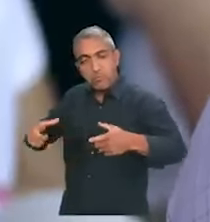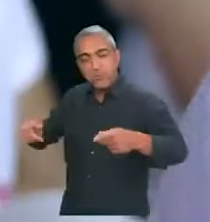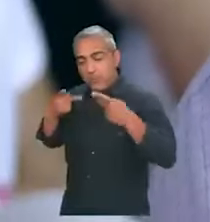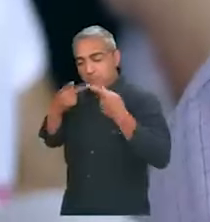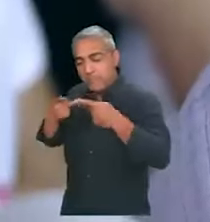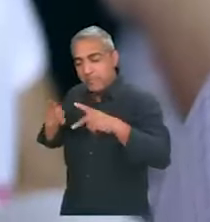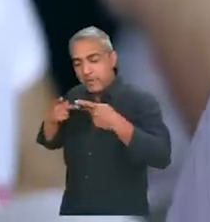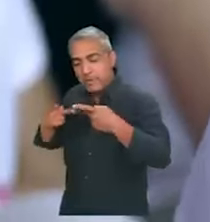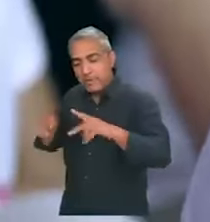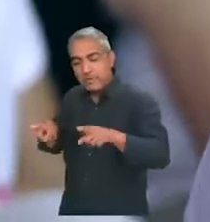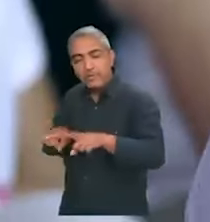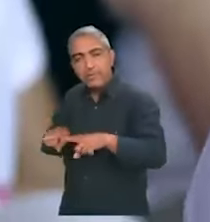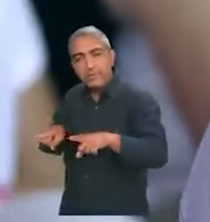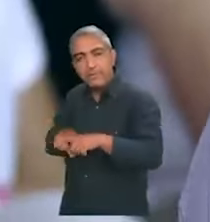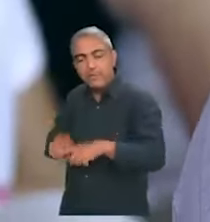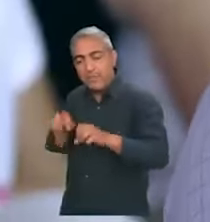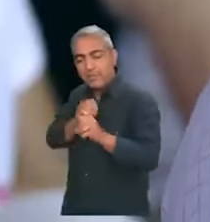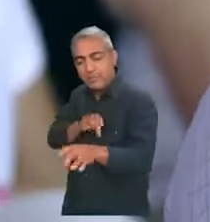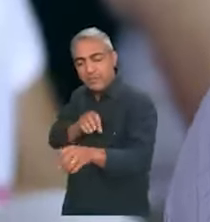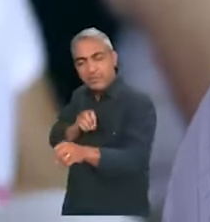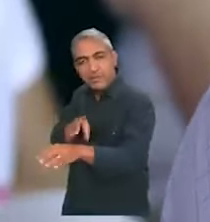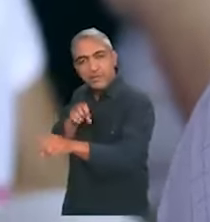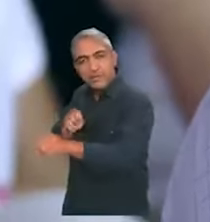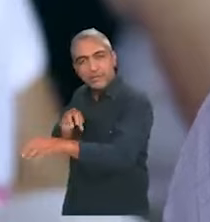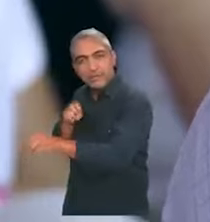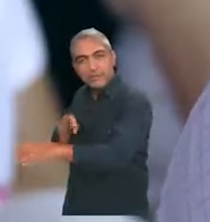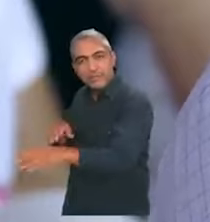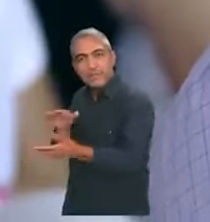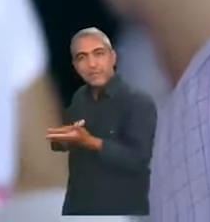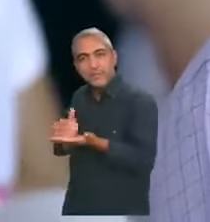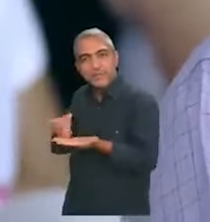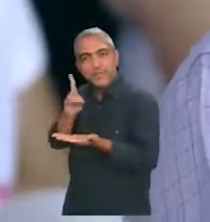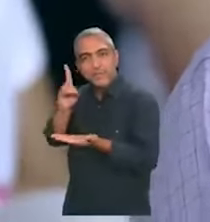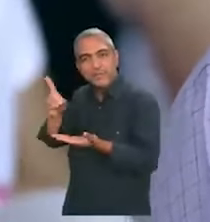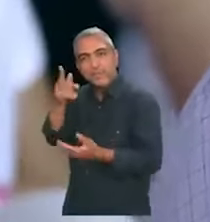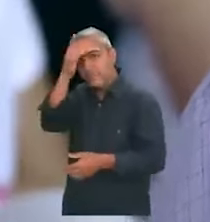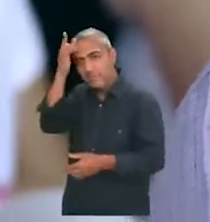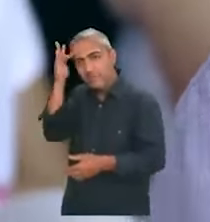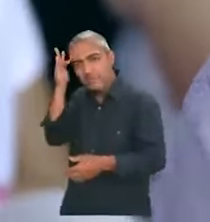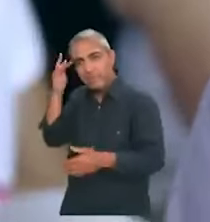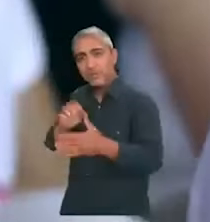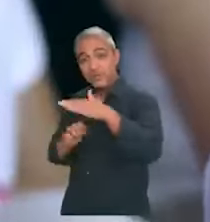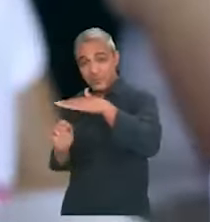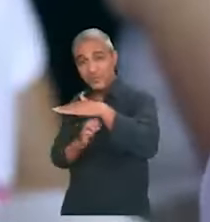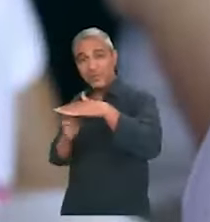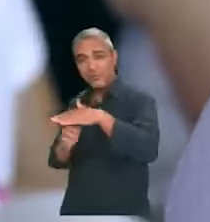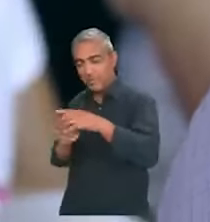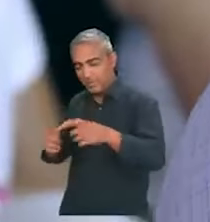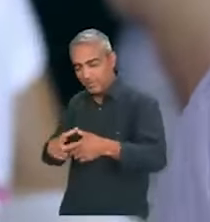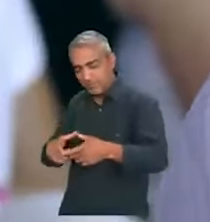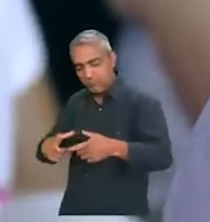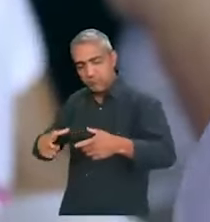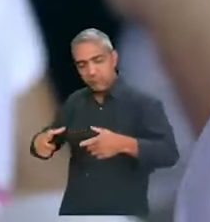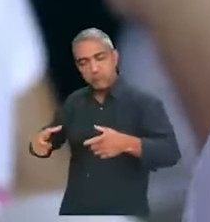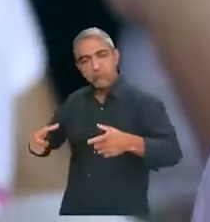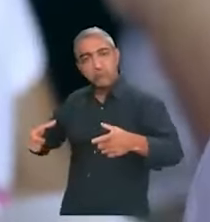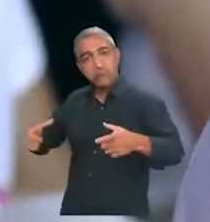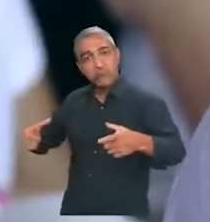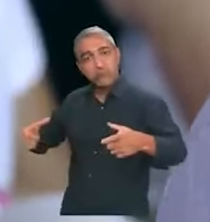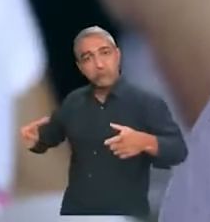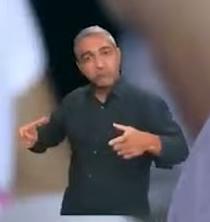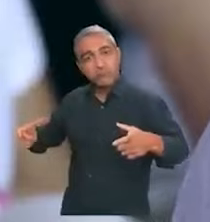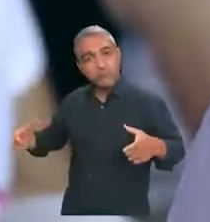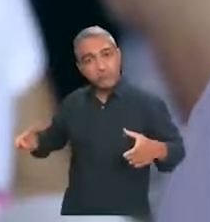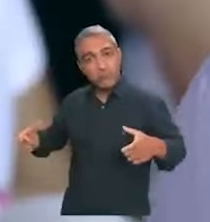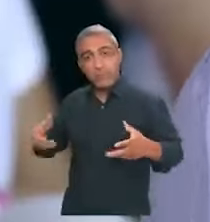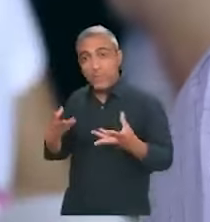discipulando. E esses chineses começam a conhecer Cristo na empresa. Eles têm cultos na quarta-feira, durante o almoço, porque não tem prédio,